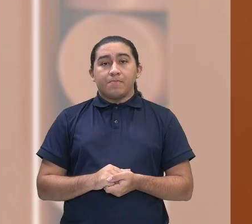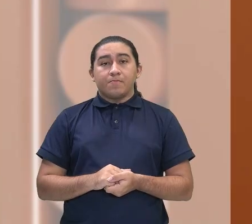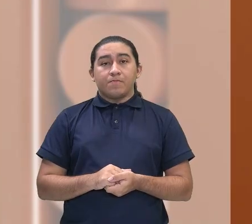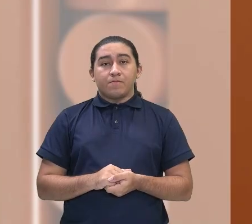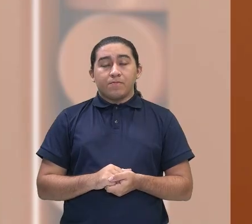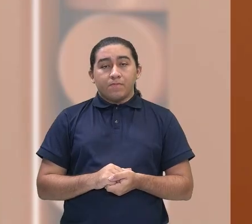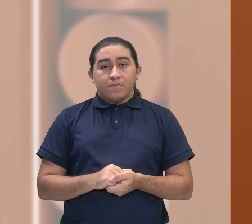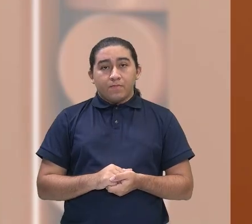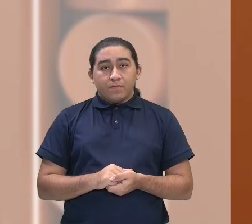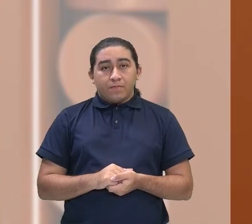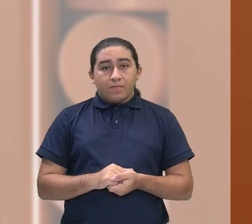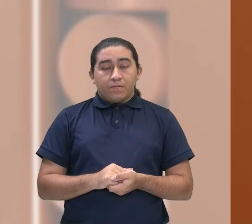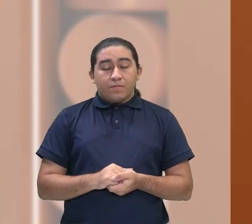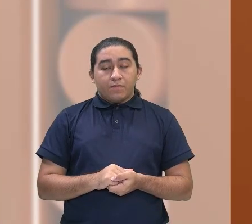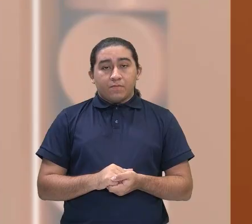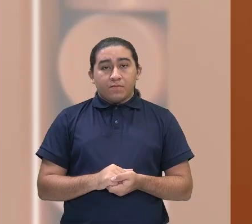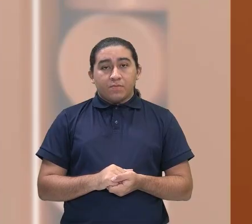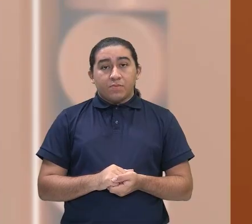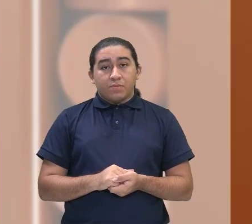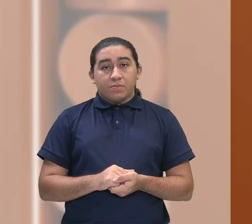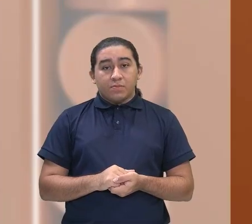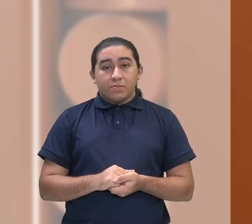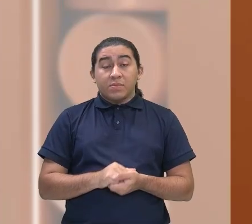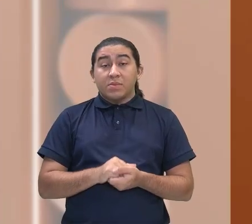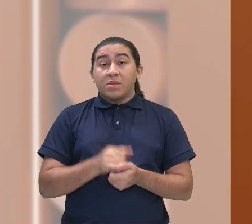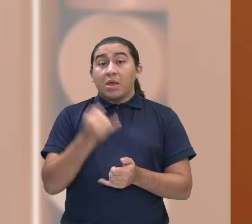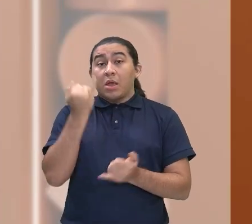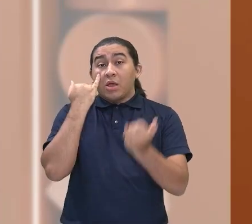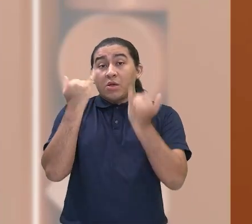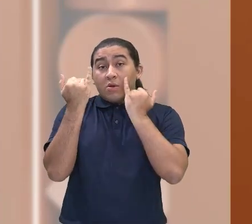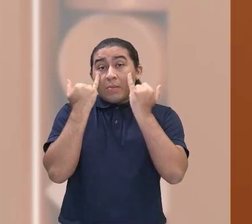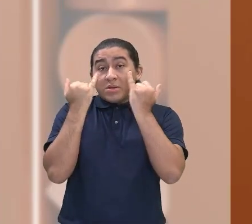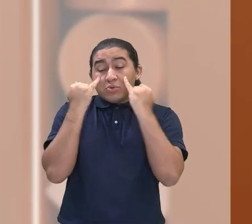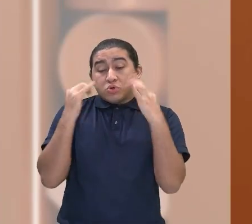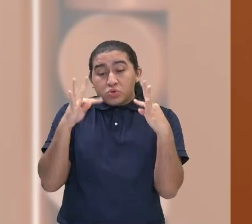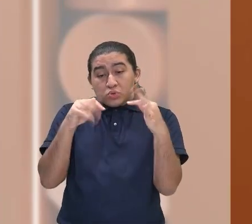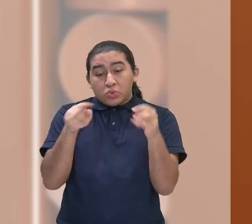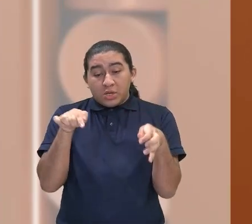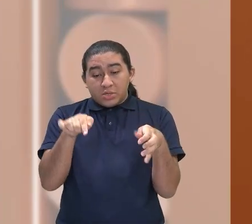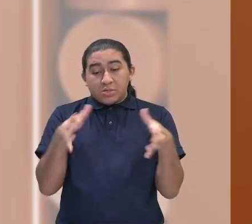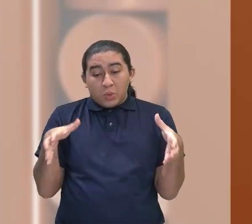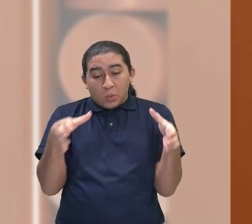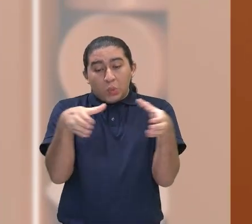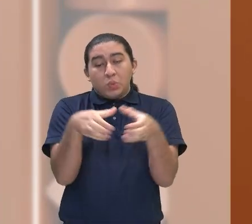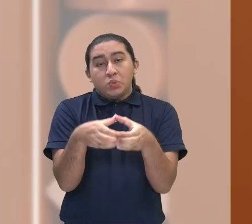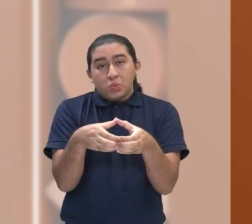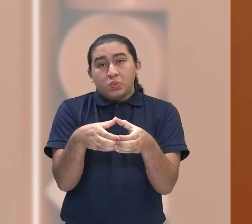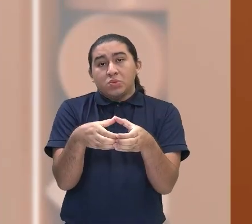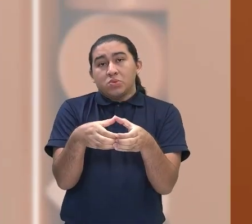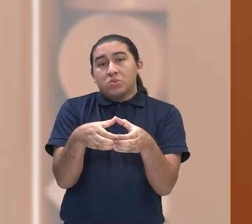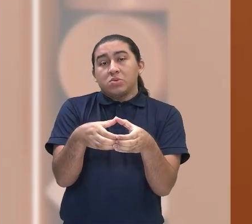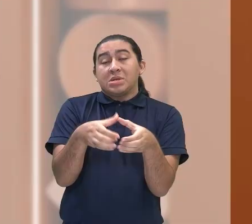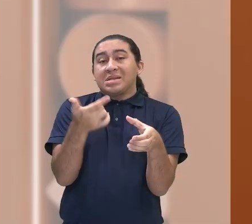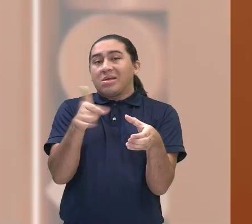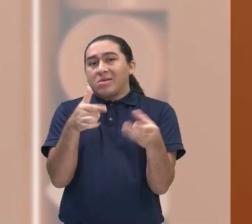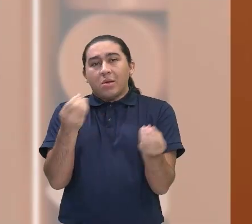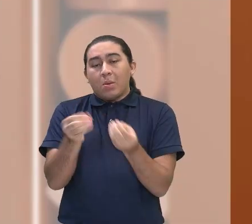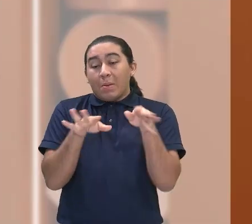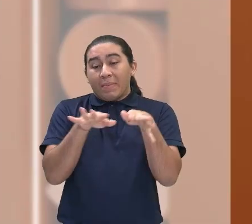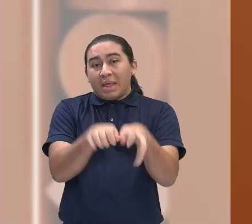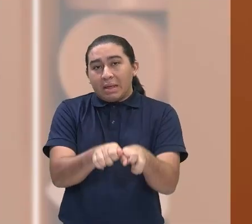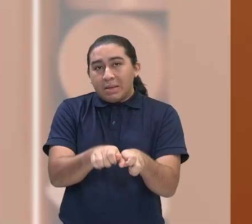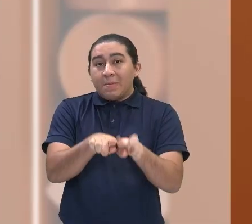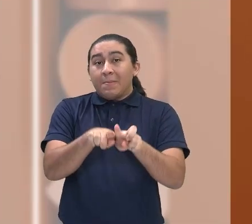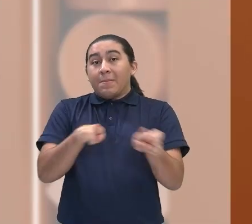né, todos esses elementos que não necessariamente você pode tocar, mas eles